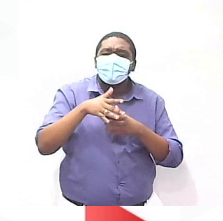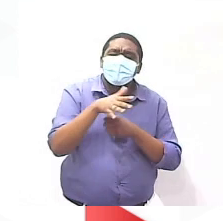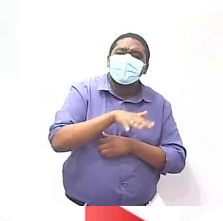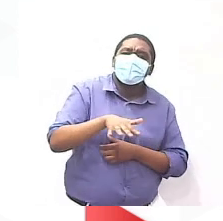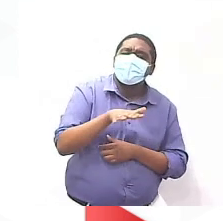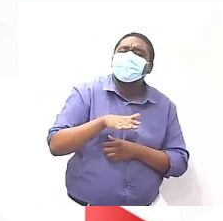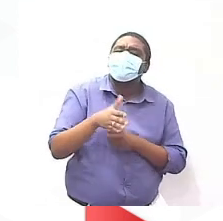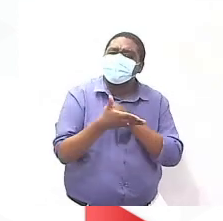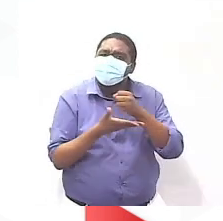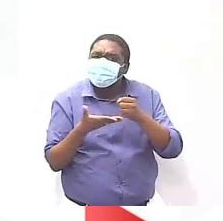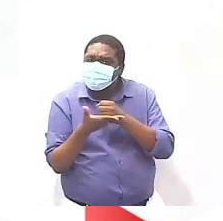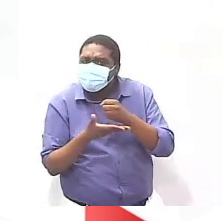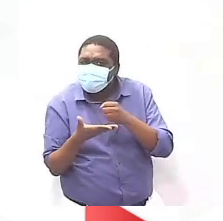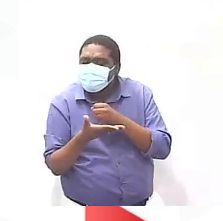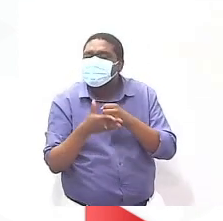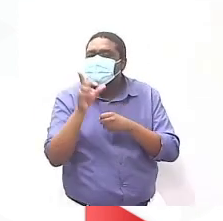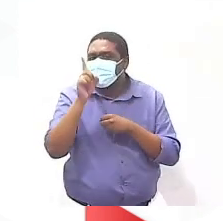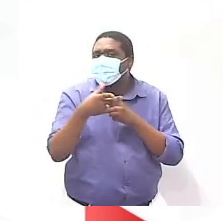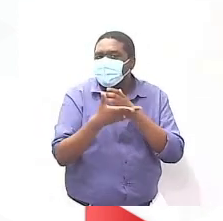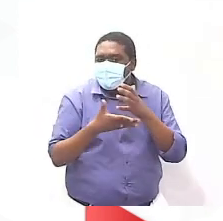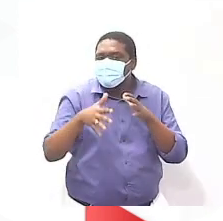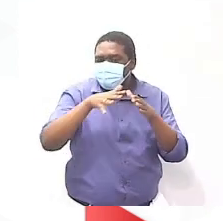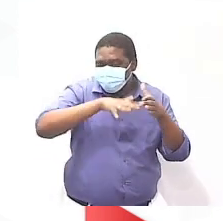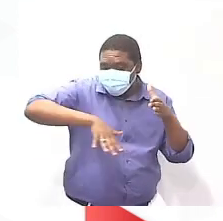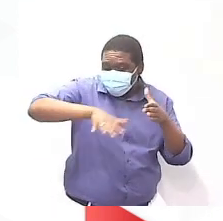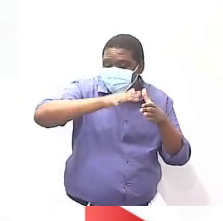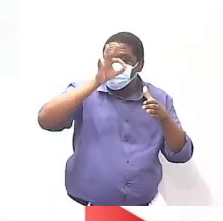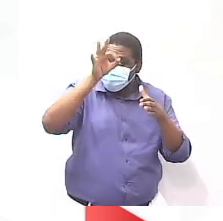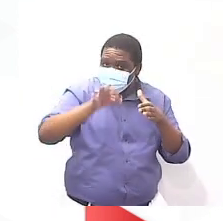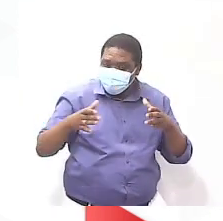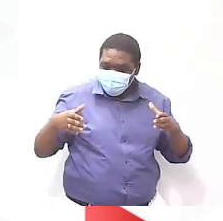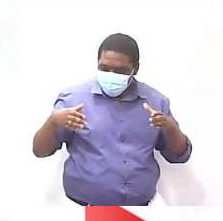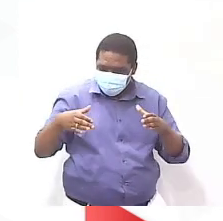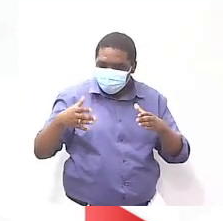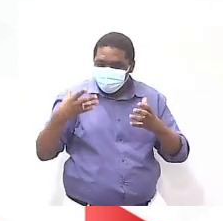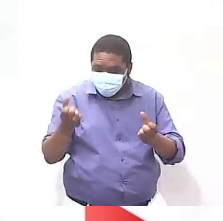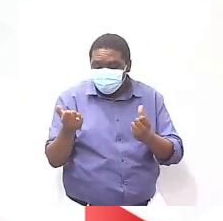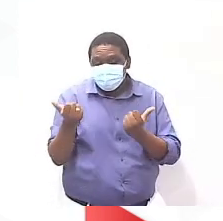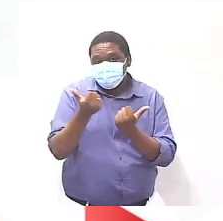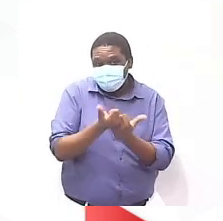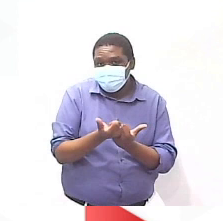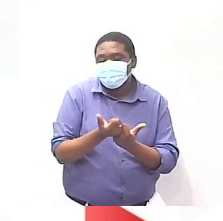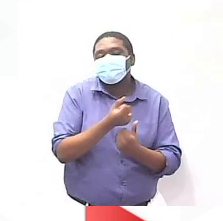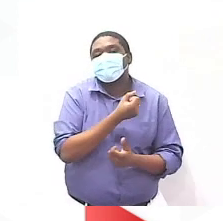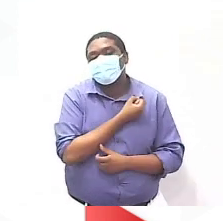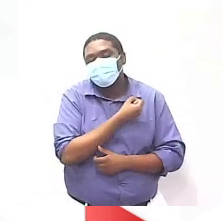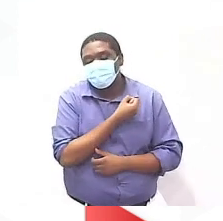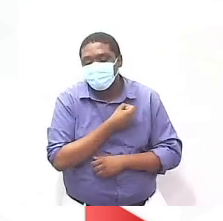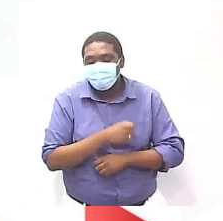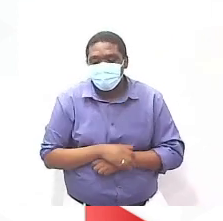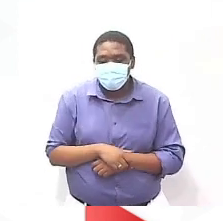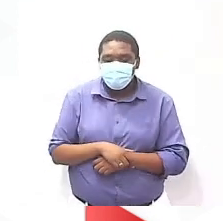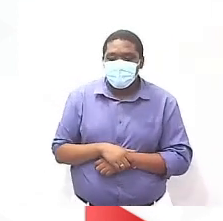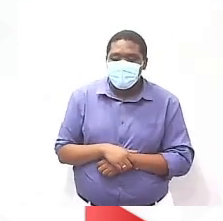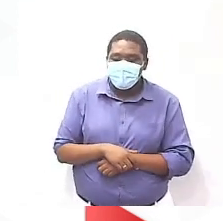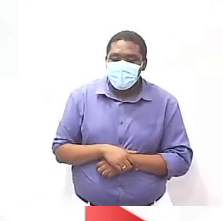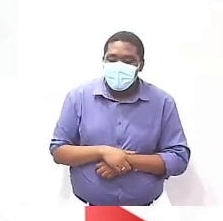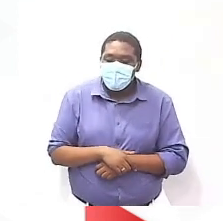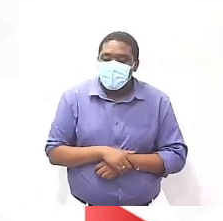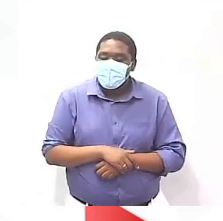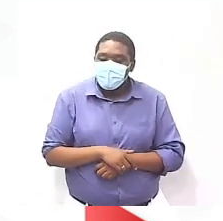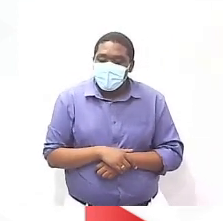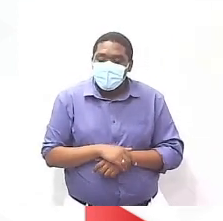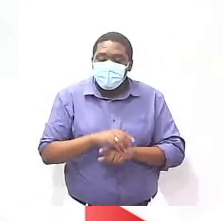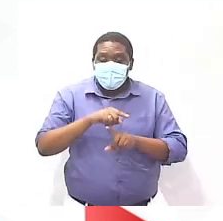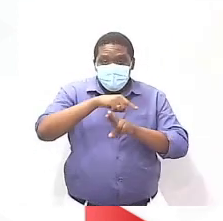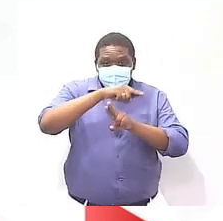é a área do círculo? Exatamente. Então vamos lá substituir a área da base pela área do círculo, que é